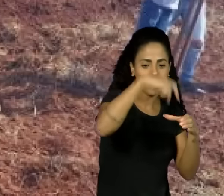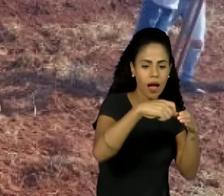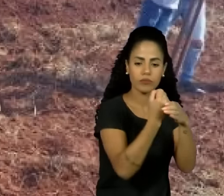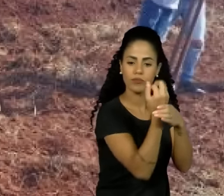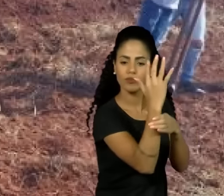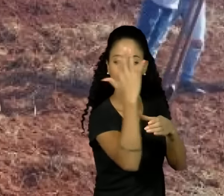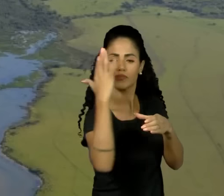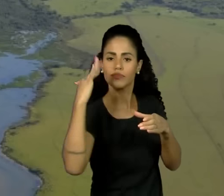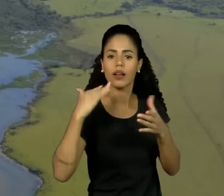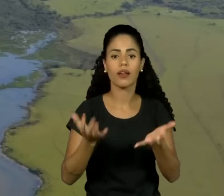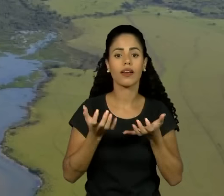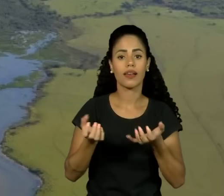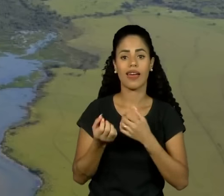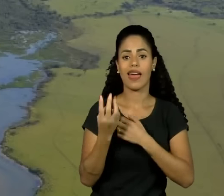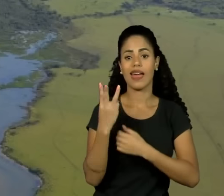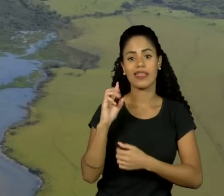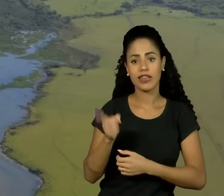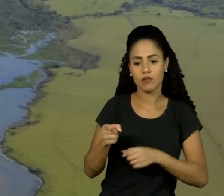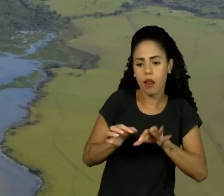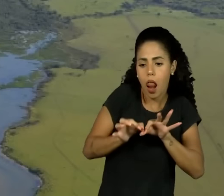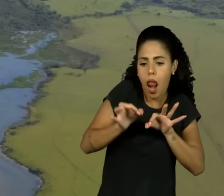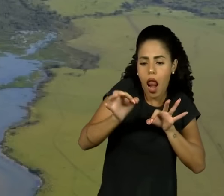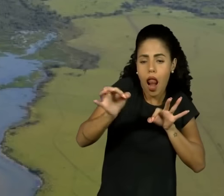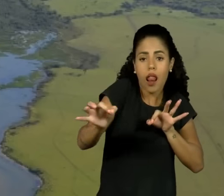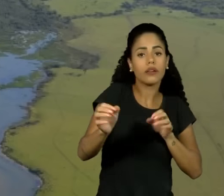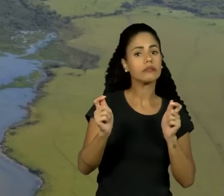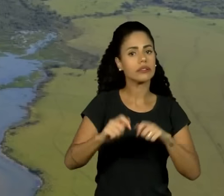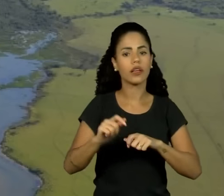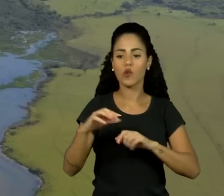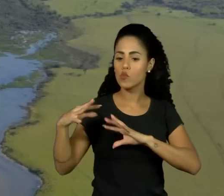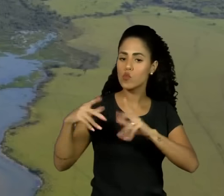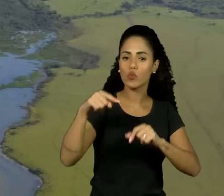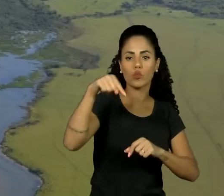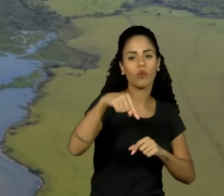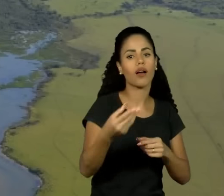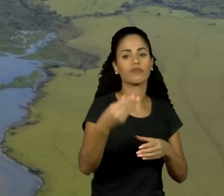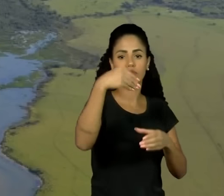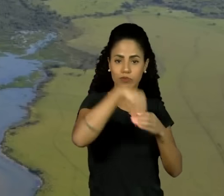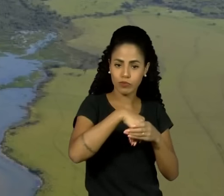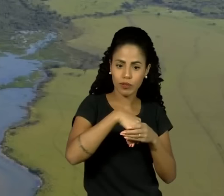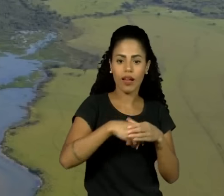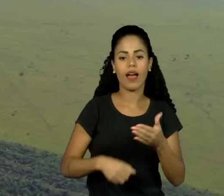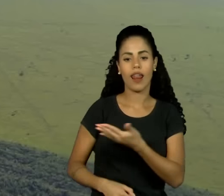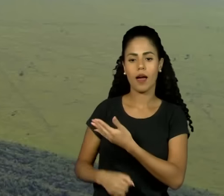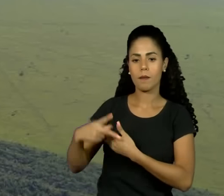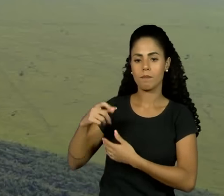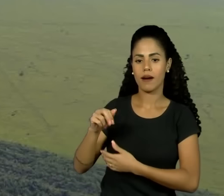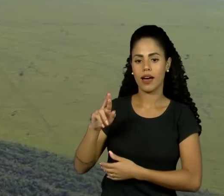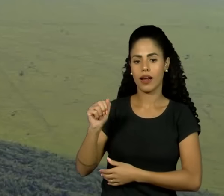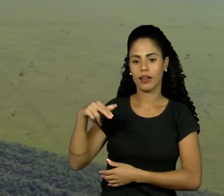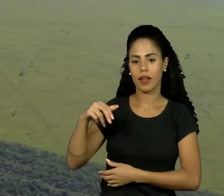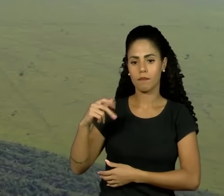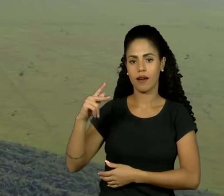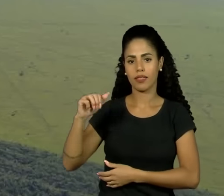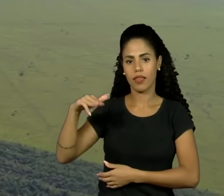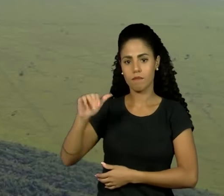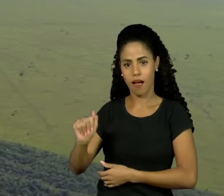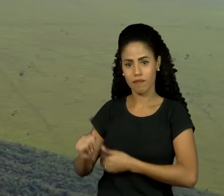soma o equivalente a 3 mil campos de futebol, tudo na região do Pontal do Paranapanema, no extremo